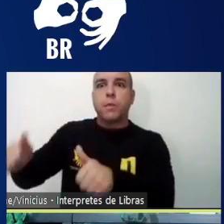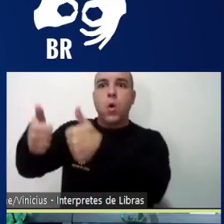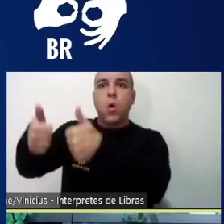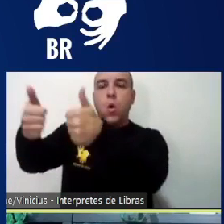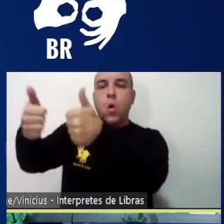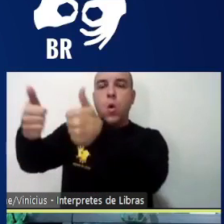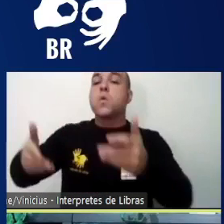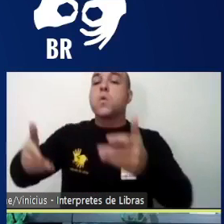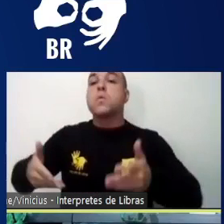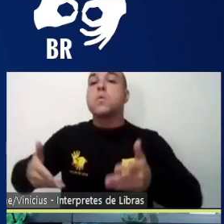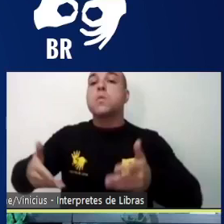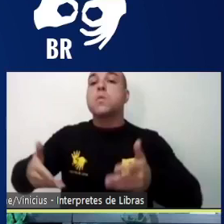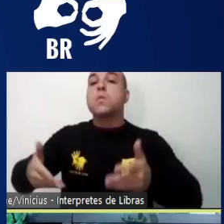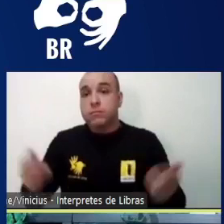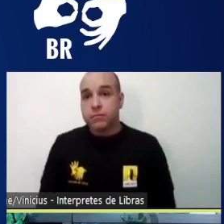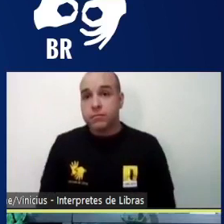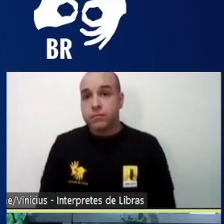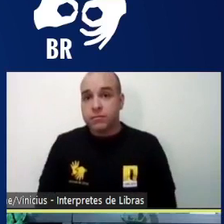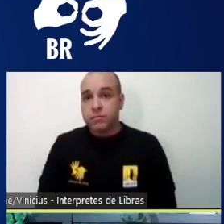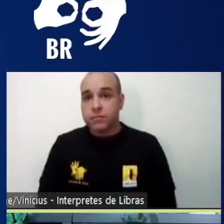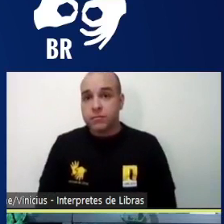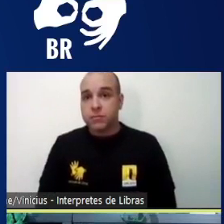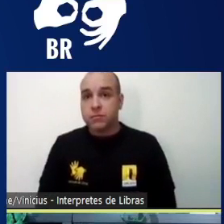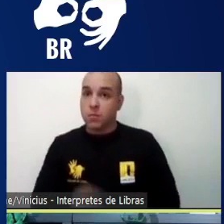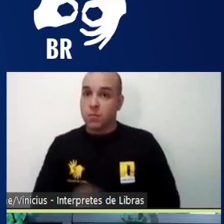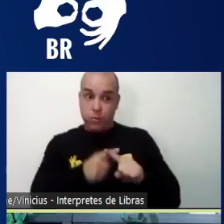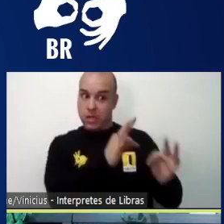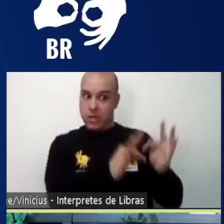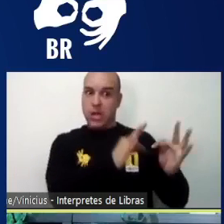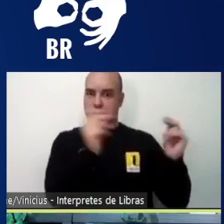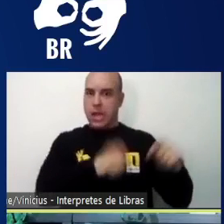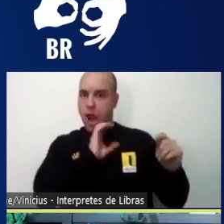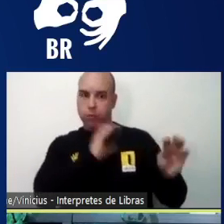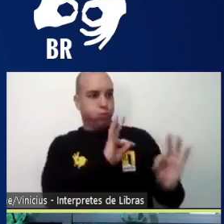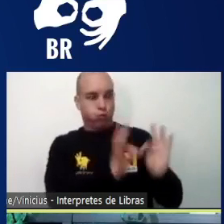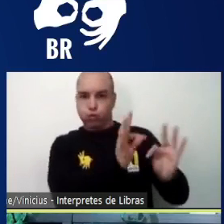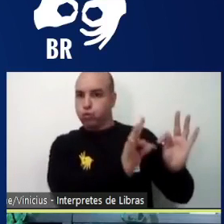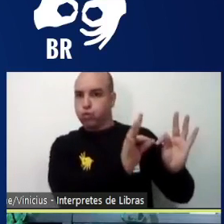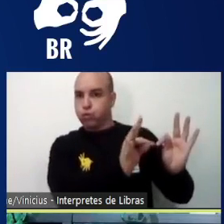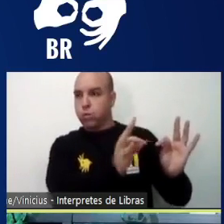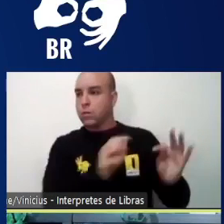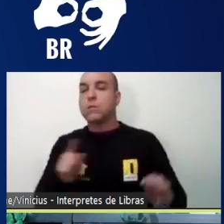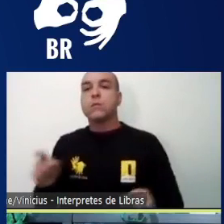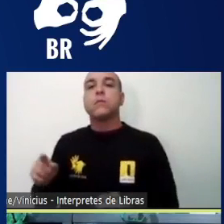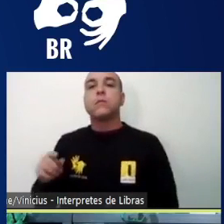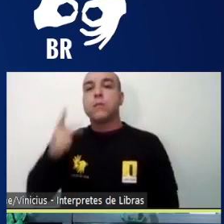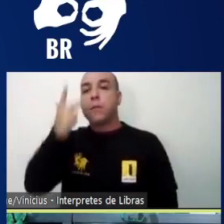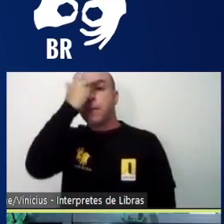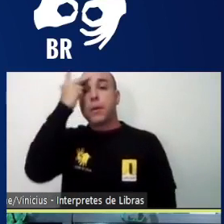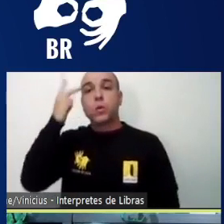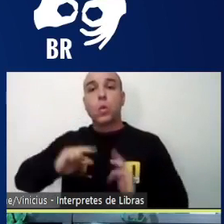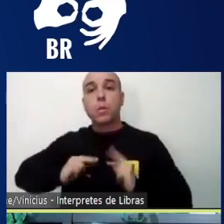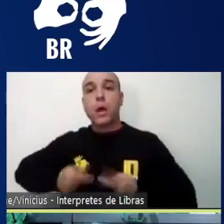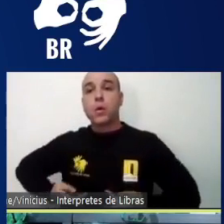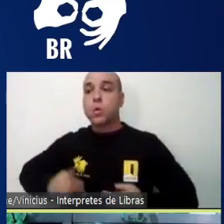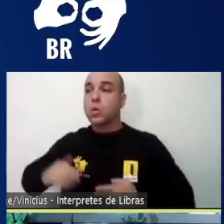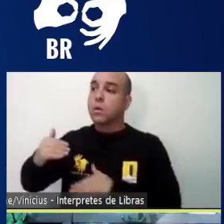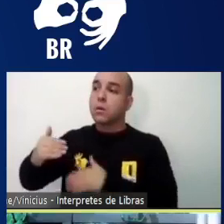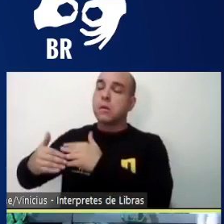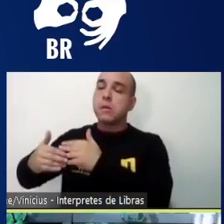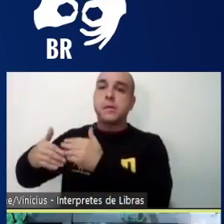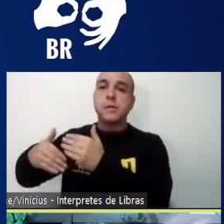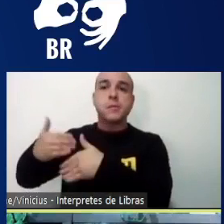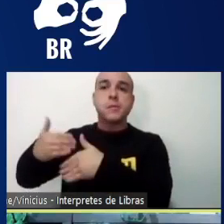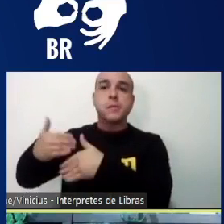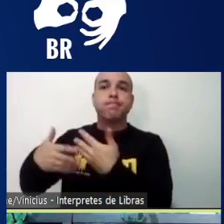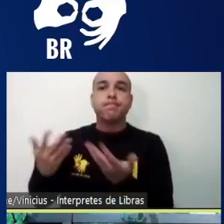Então, é importante, no meio de tudo isso, um papel de estímulos que são oferecidos por todos nós, por